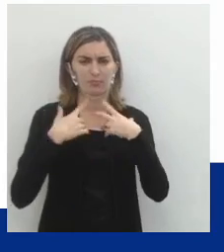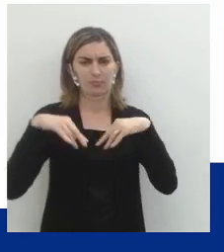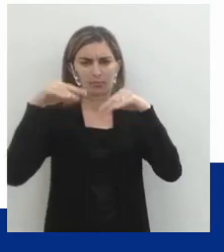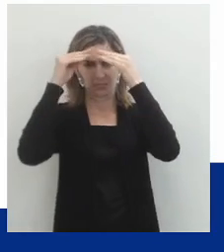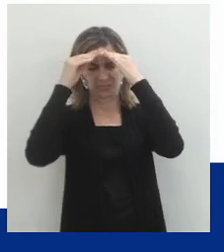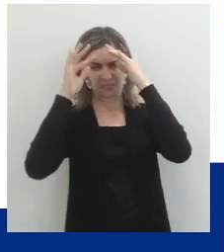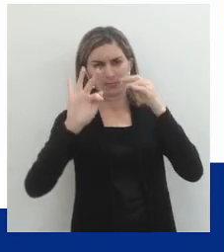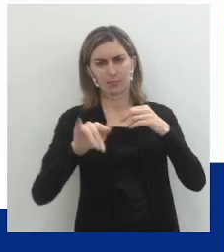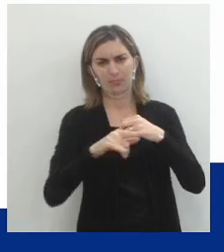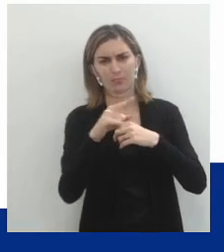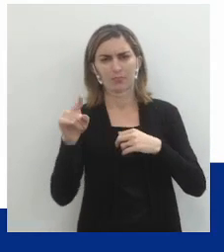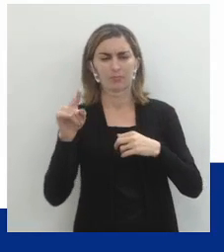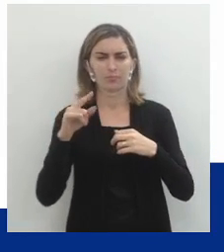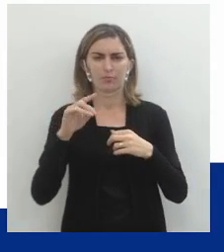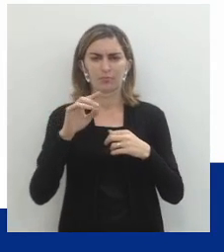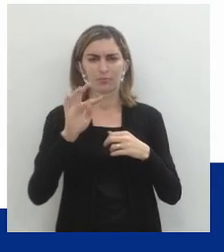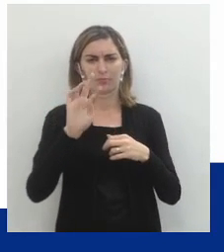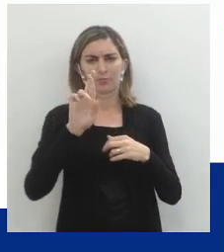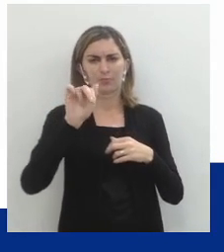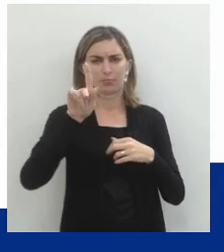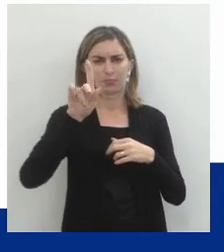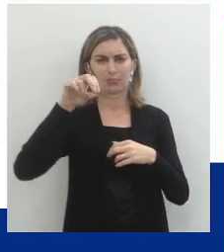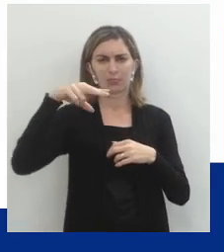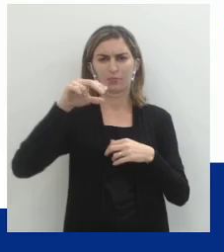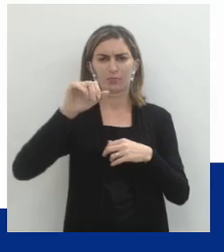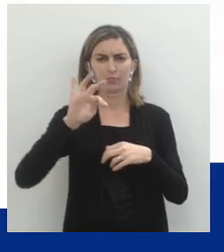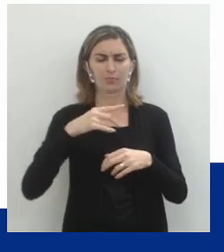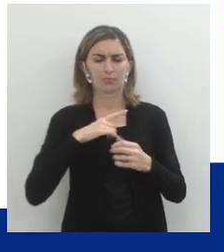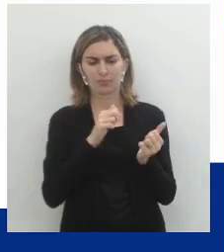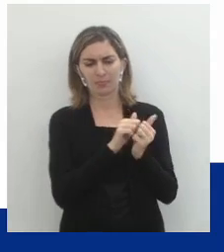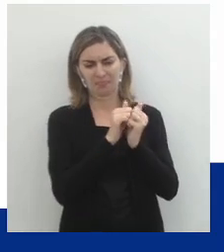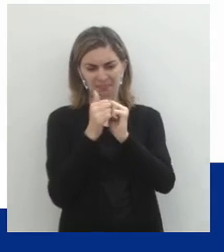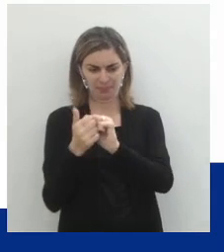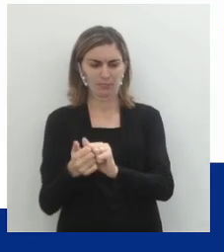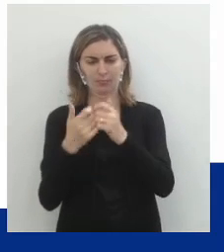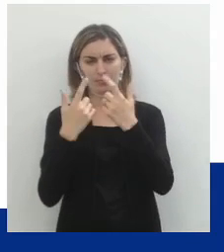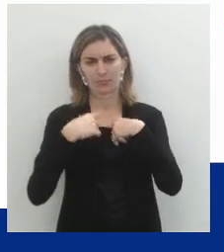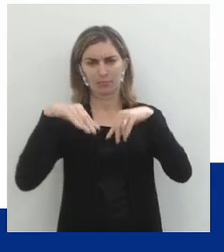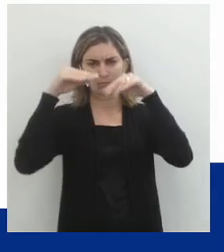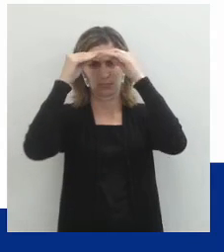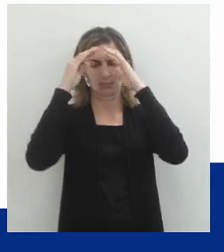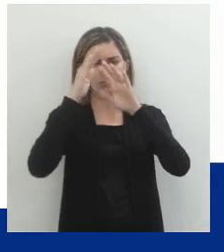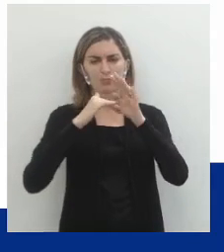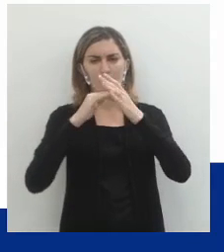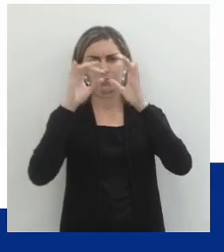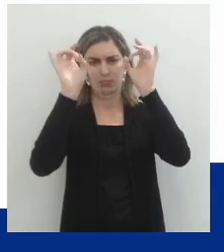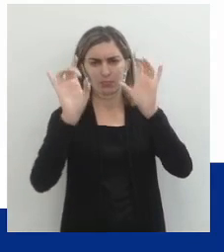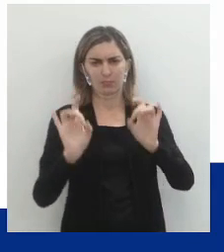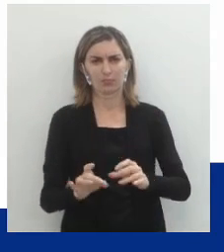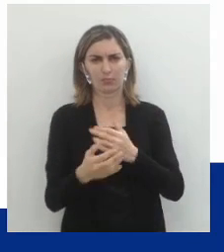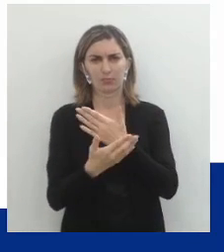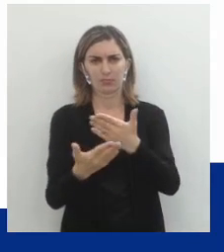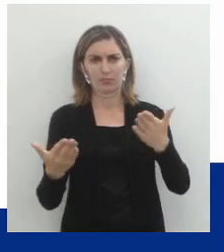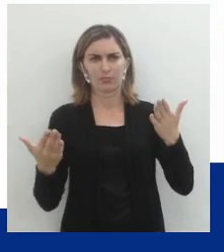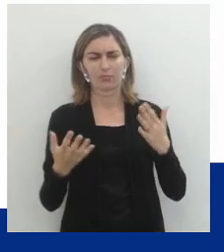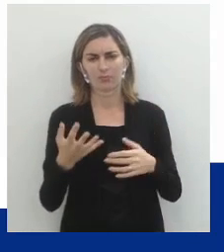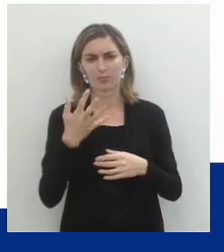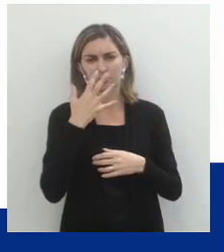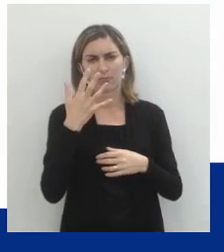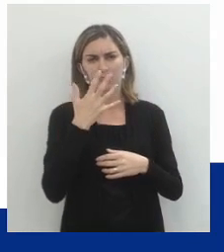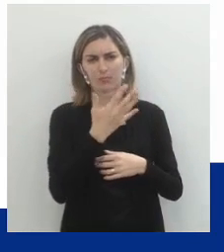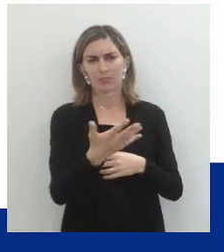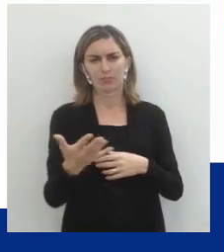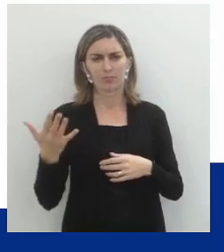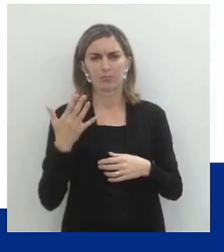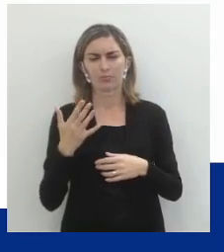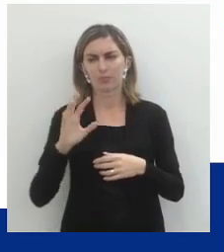de função trigonométrica, porque na verdade você tem que se adaptar a uma linguagem toda especial, né? Então observe que